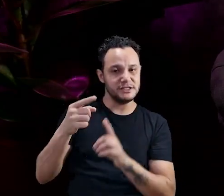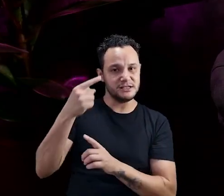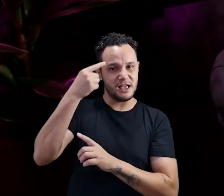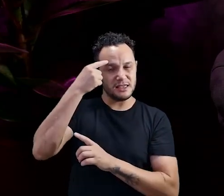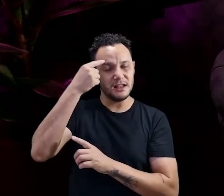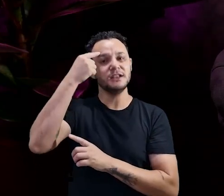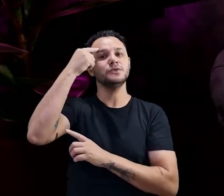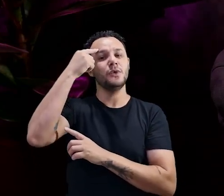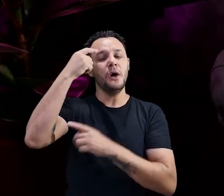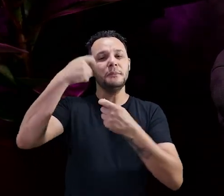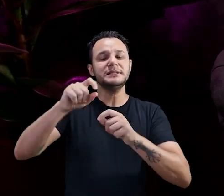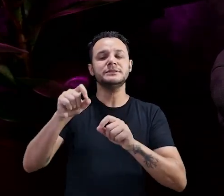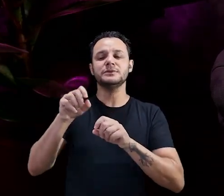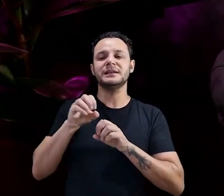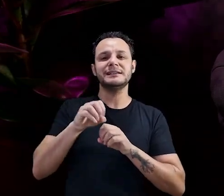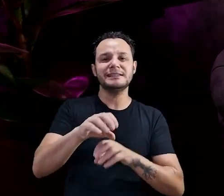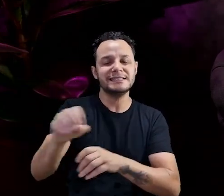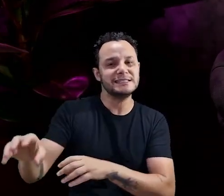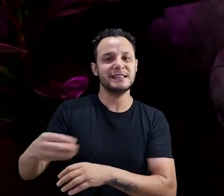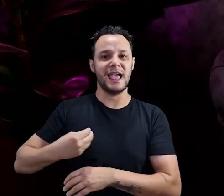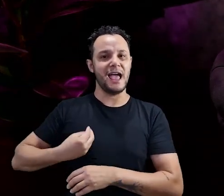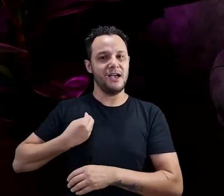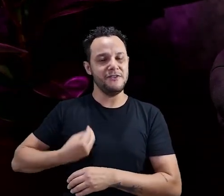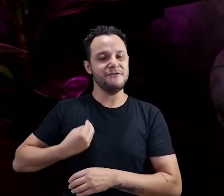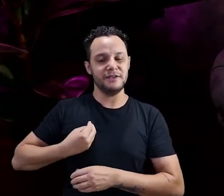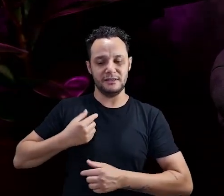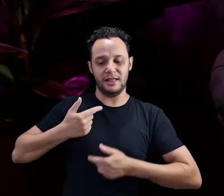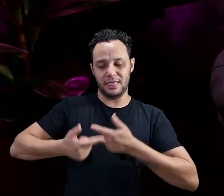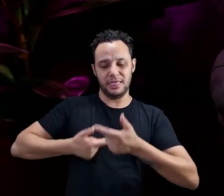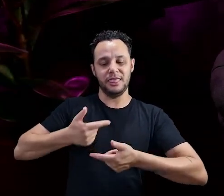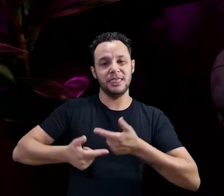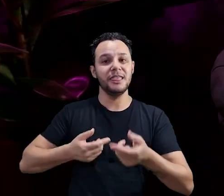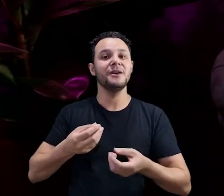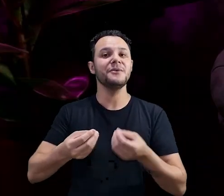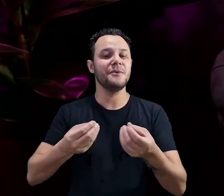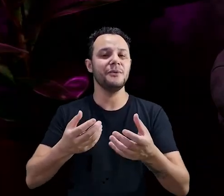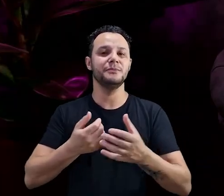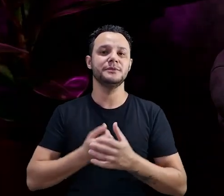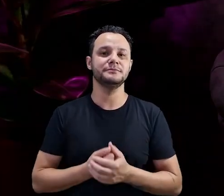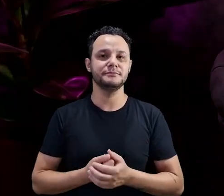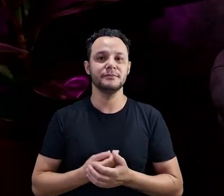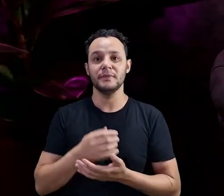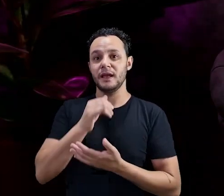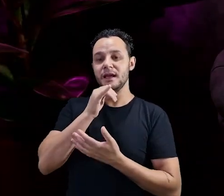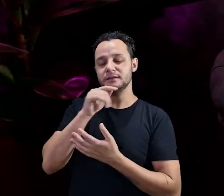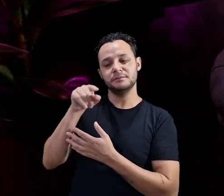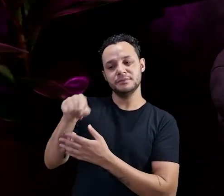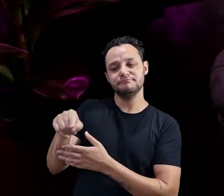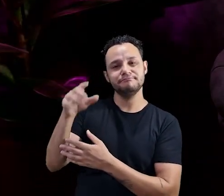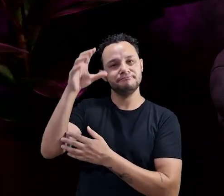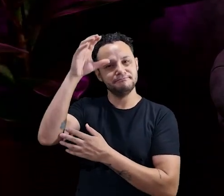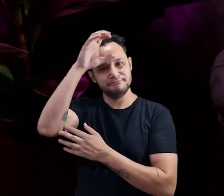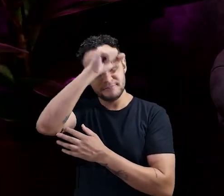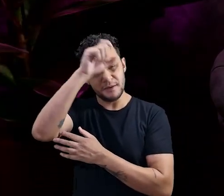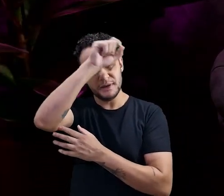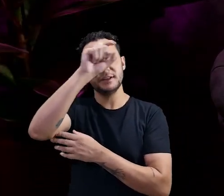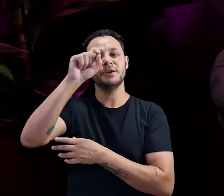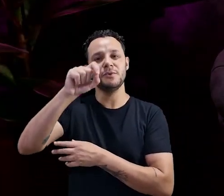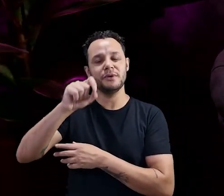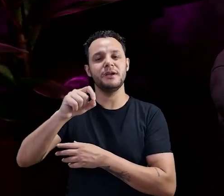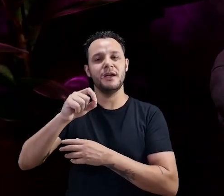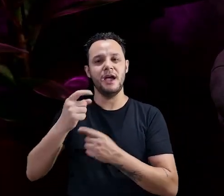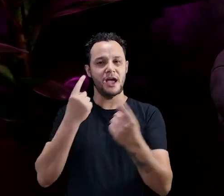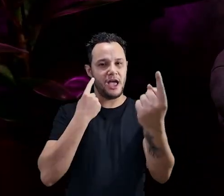muito importante ensinar para ela habilidades de vida diária, né? Talvez naquele momento ela precisa aprender mais